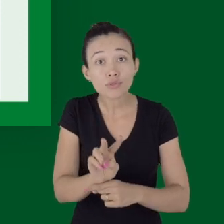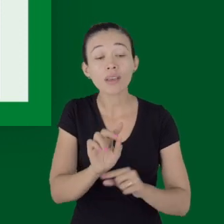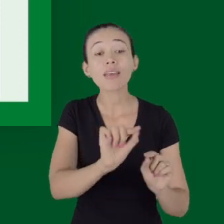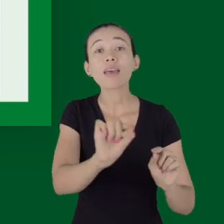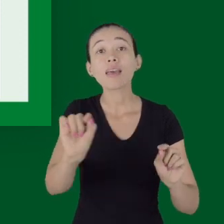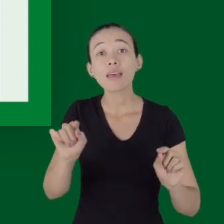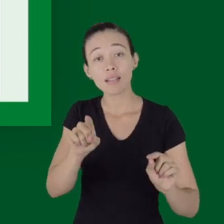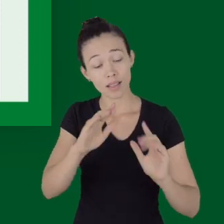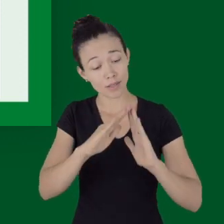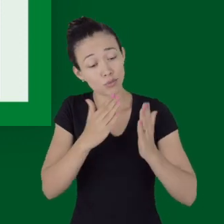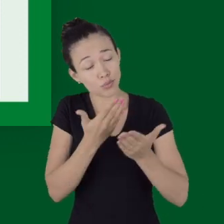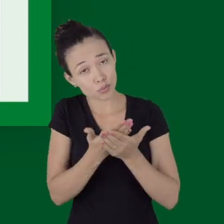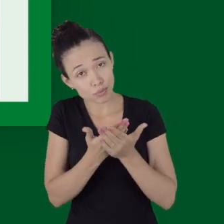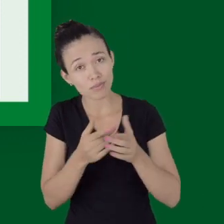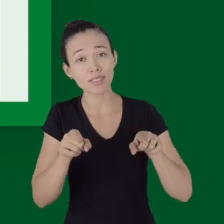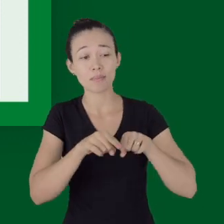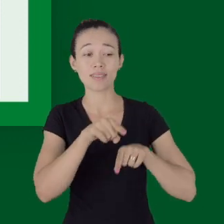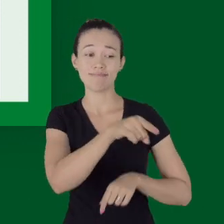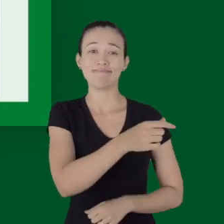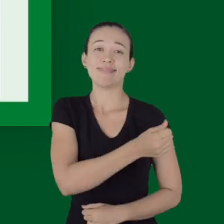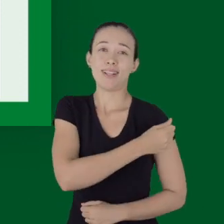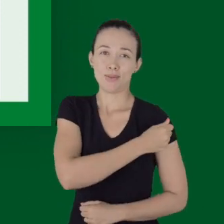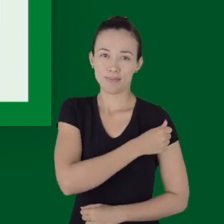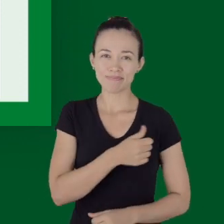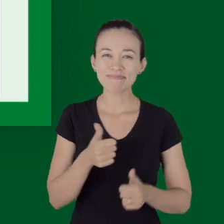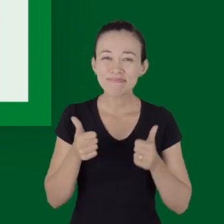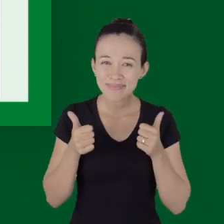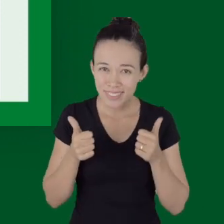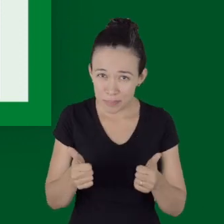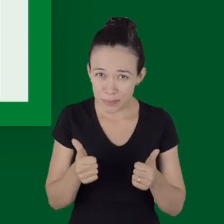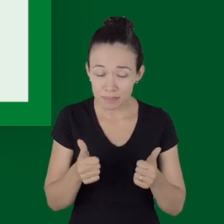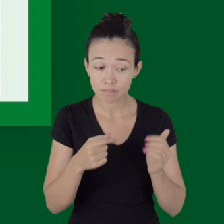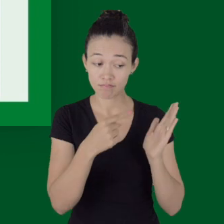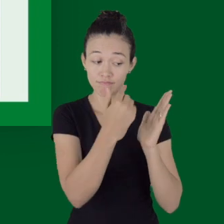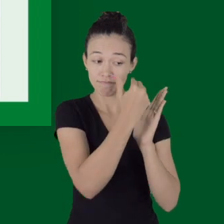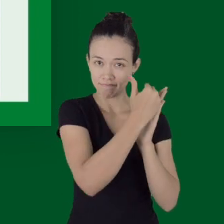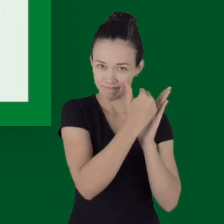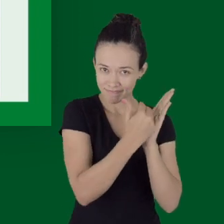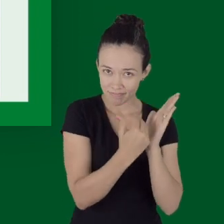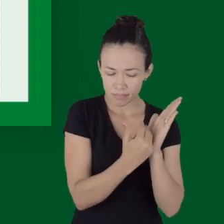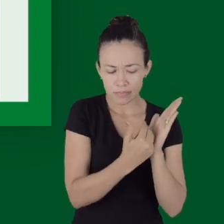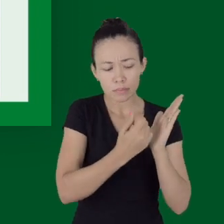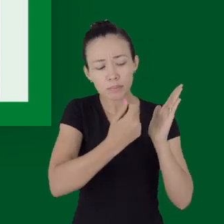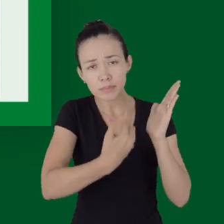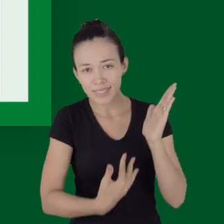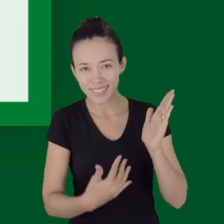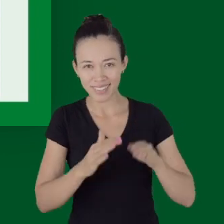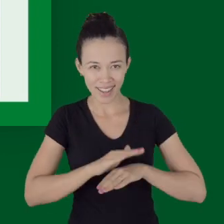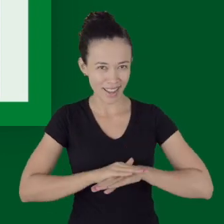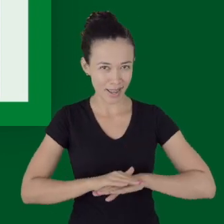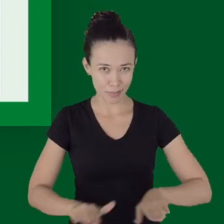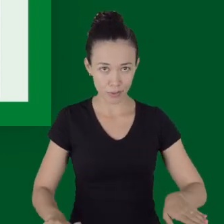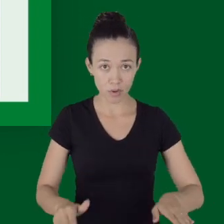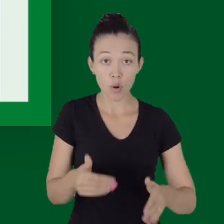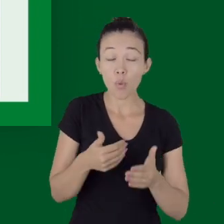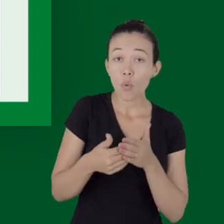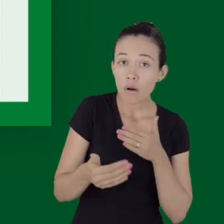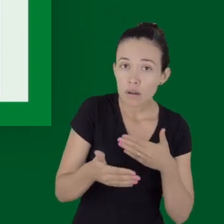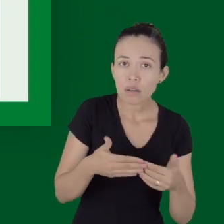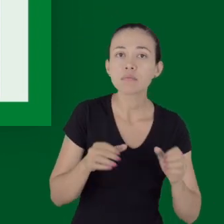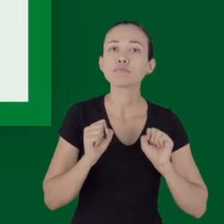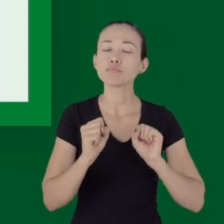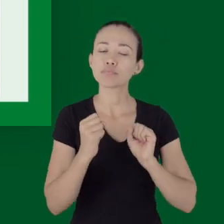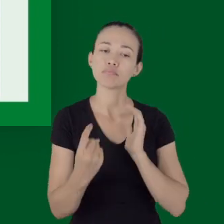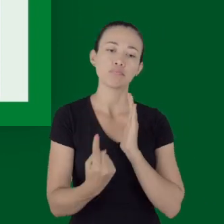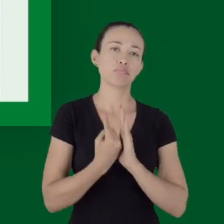E era o que nós tínhamos para falar sobre esse plano de tratamento. Estamos à disposição, né? Esse aqui é o nosso contato